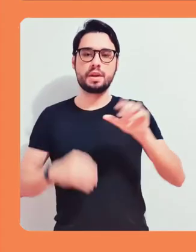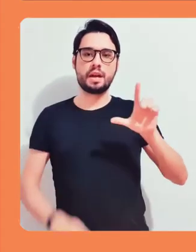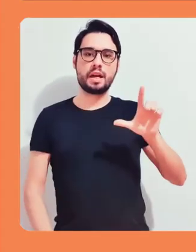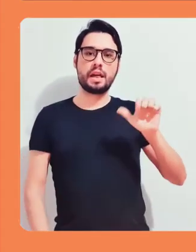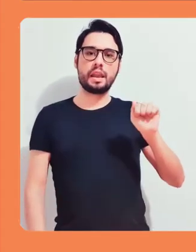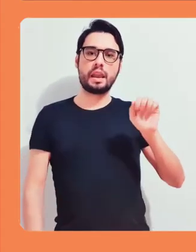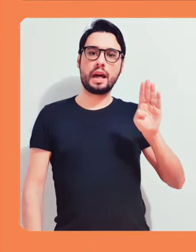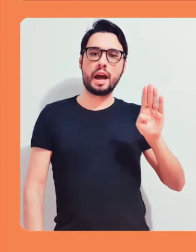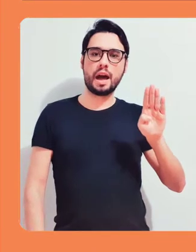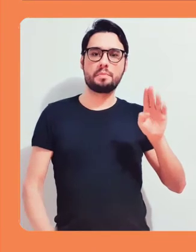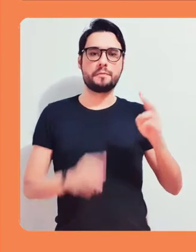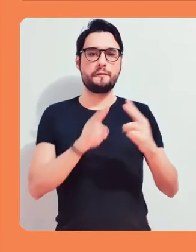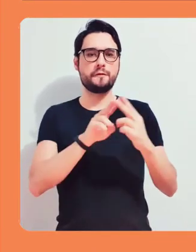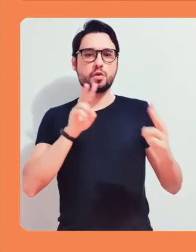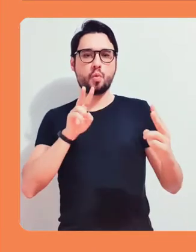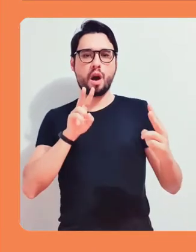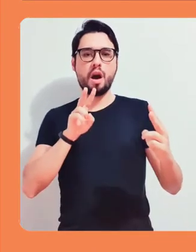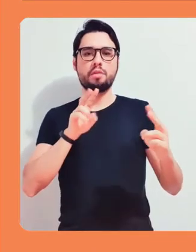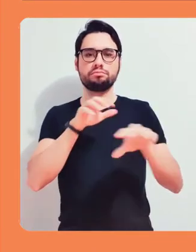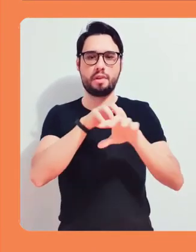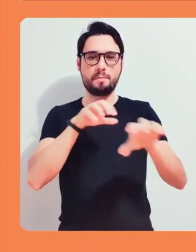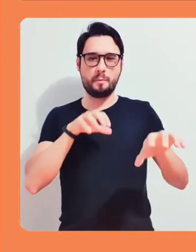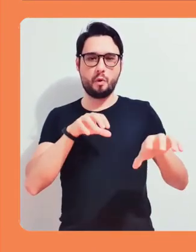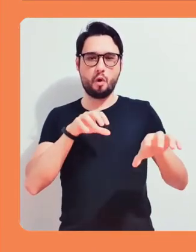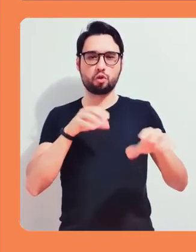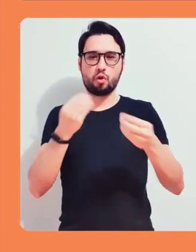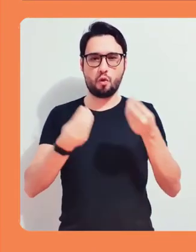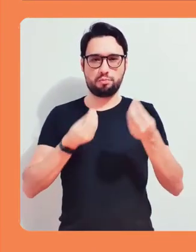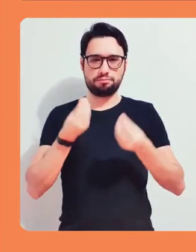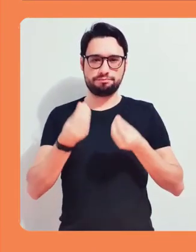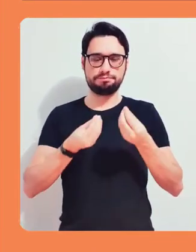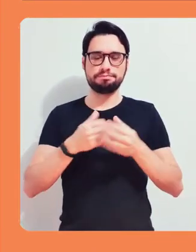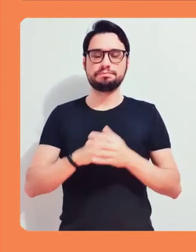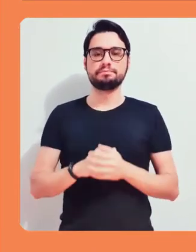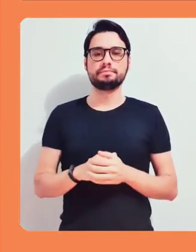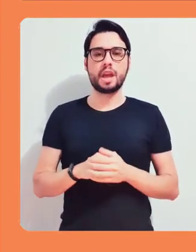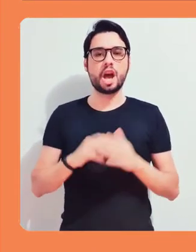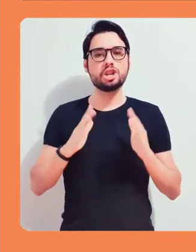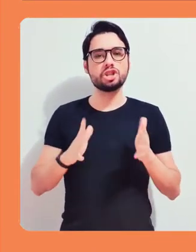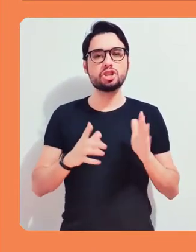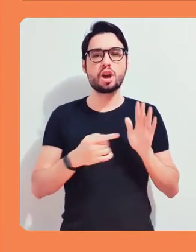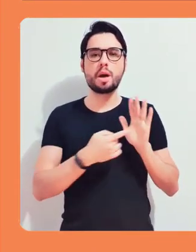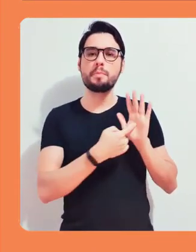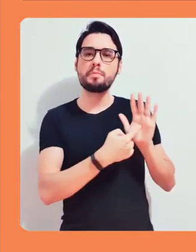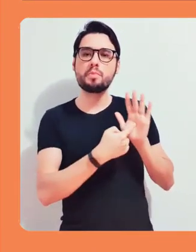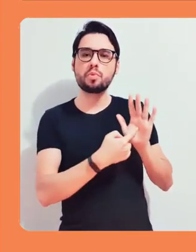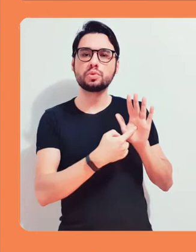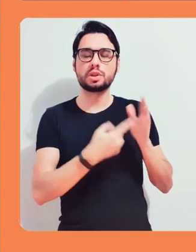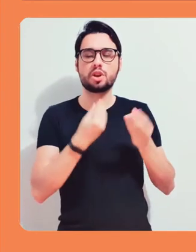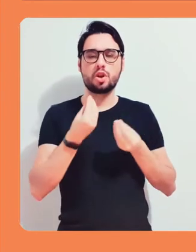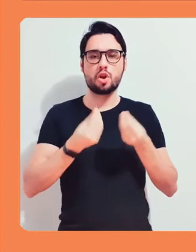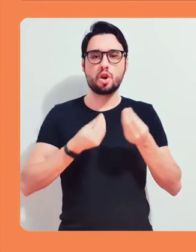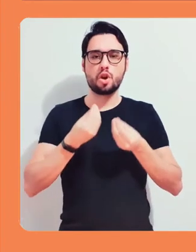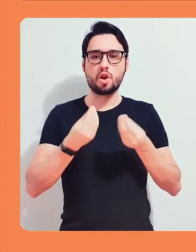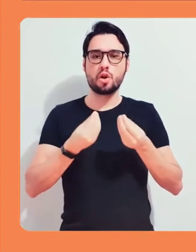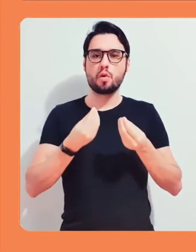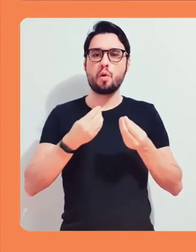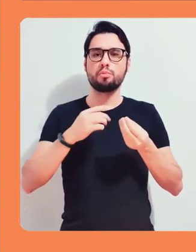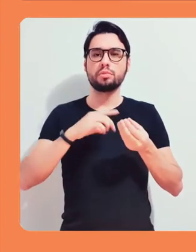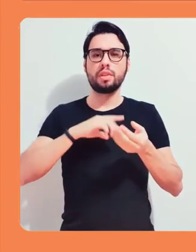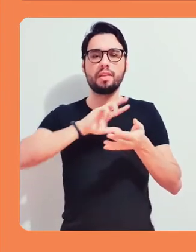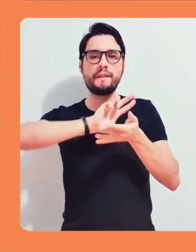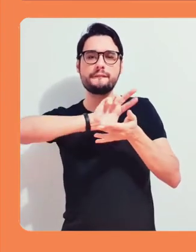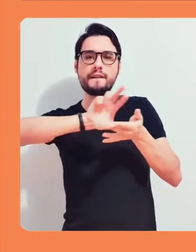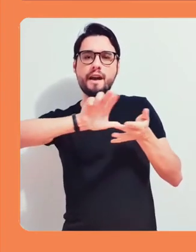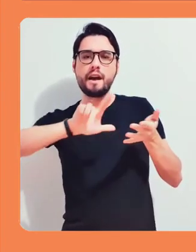Olá, nesse vídeo vou dar uma dica sobre a inclusão dos laboratórios virtuais, laboratórios